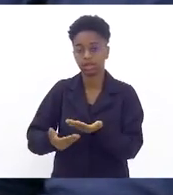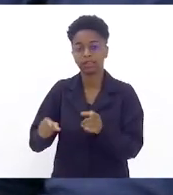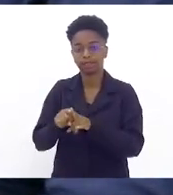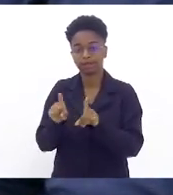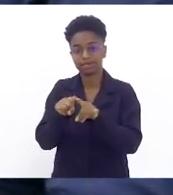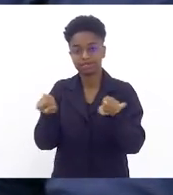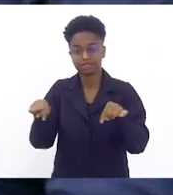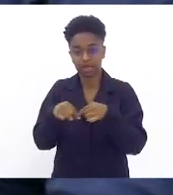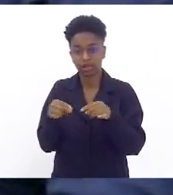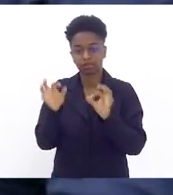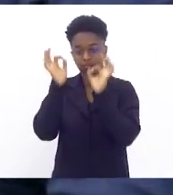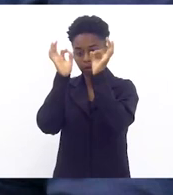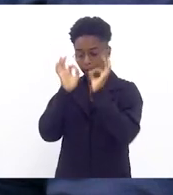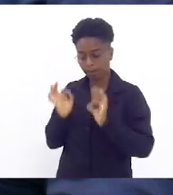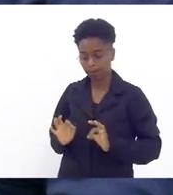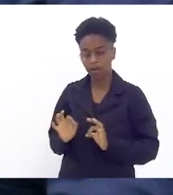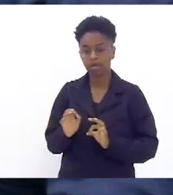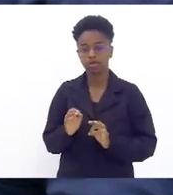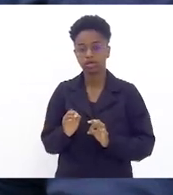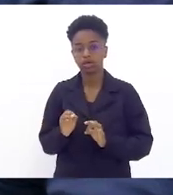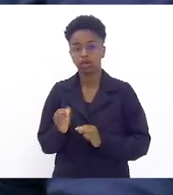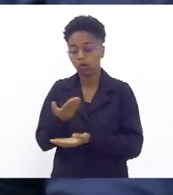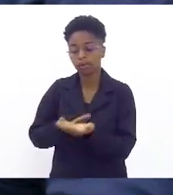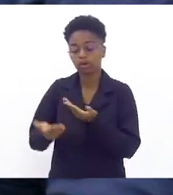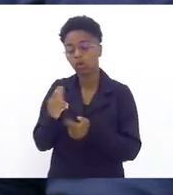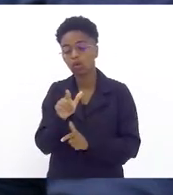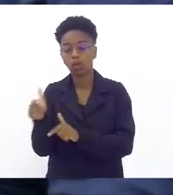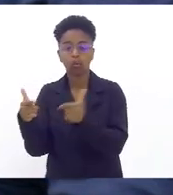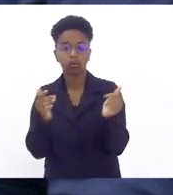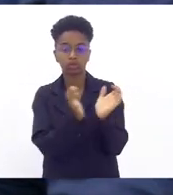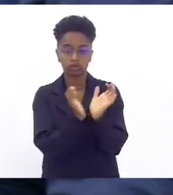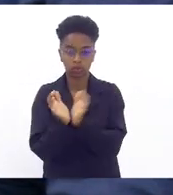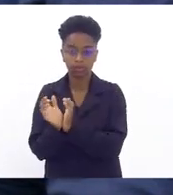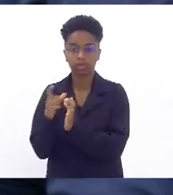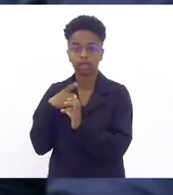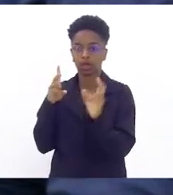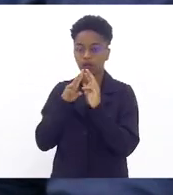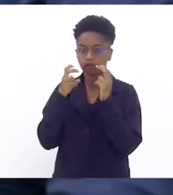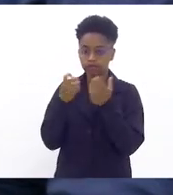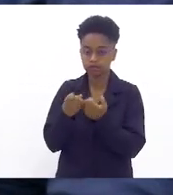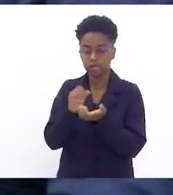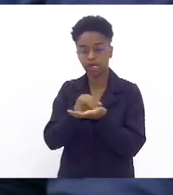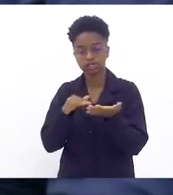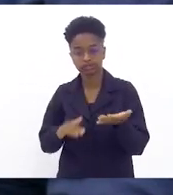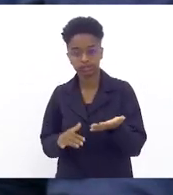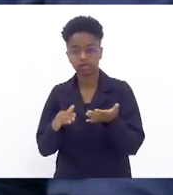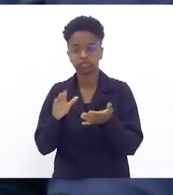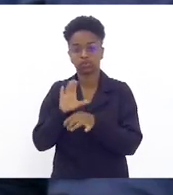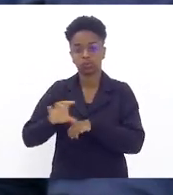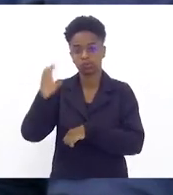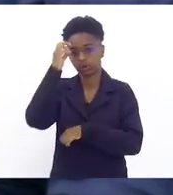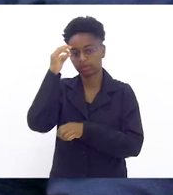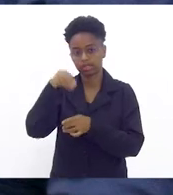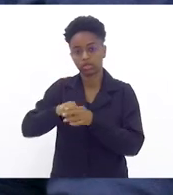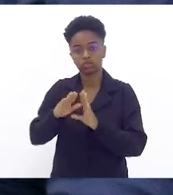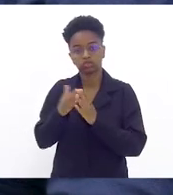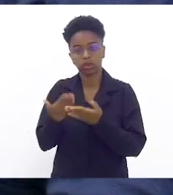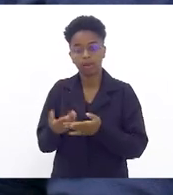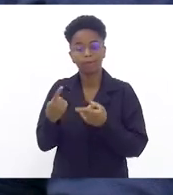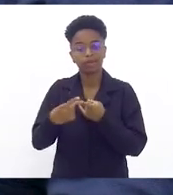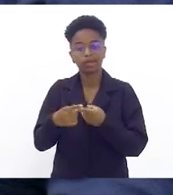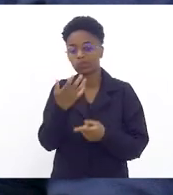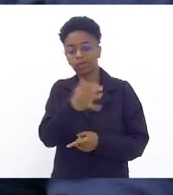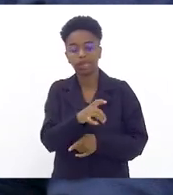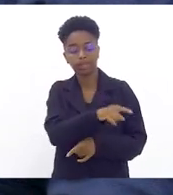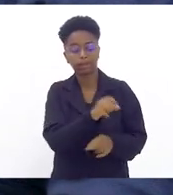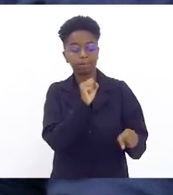caracterização com as outras turmas fazendo oficinas fazendo atividades culturais na escola para que a escola não pare pra